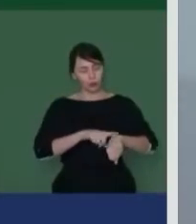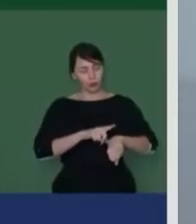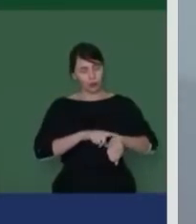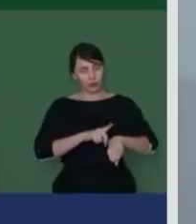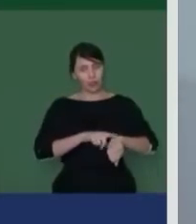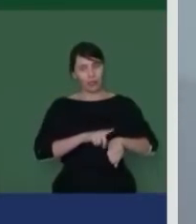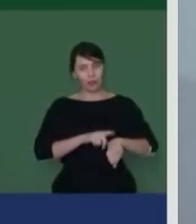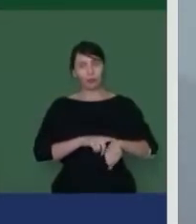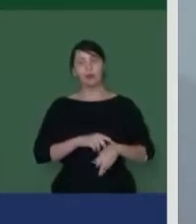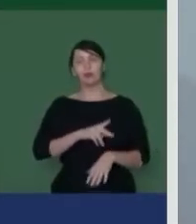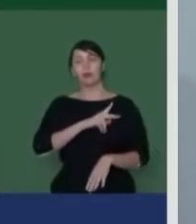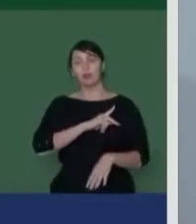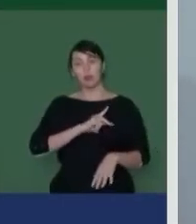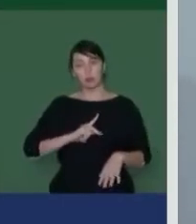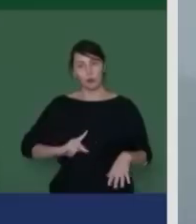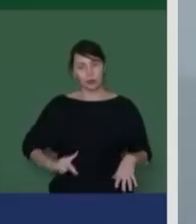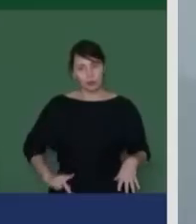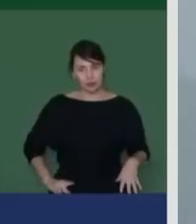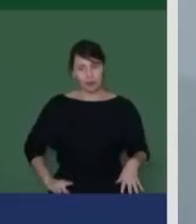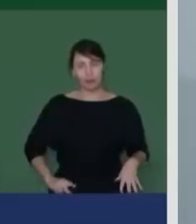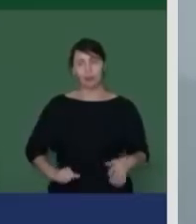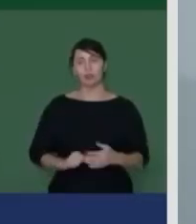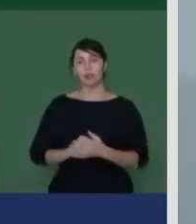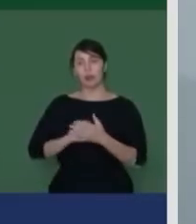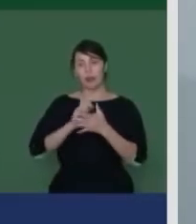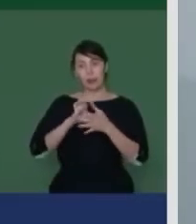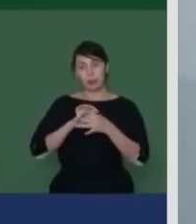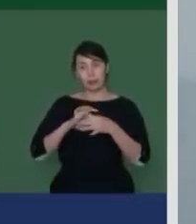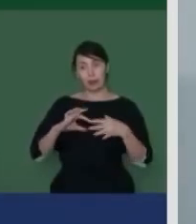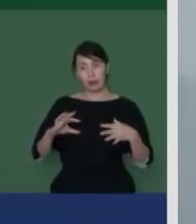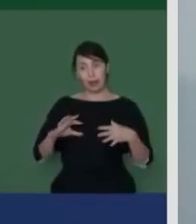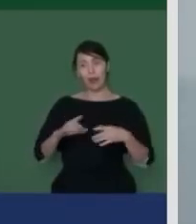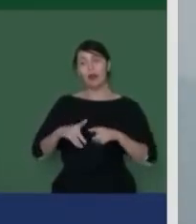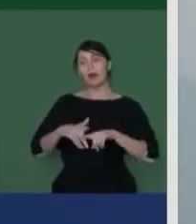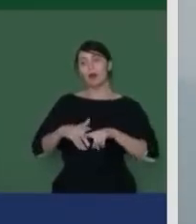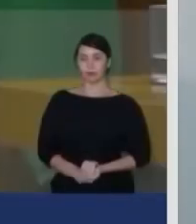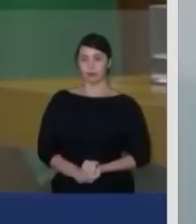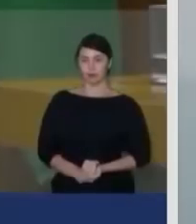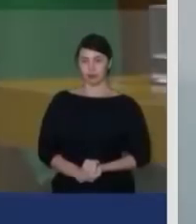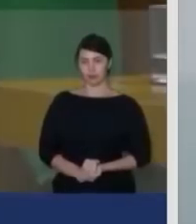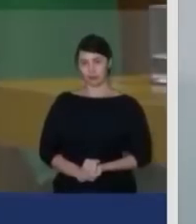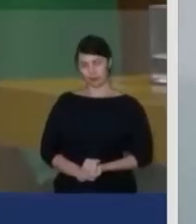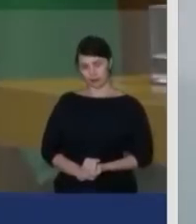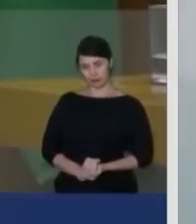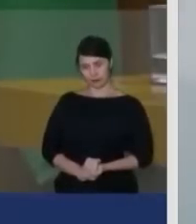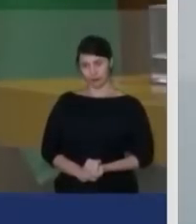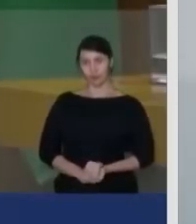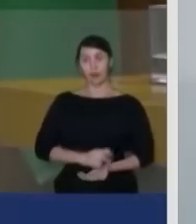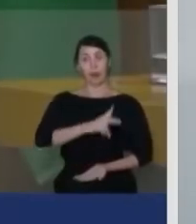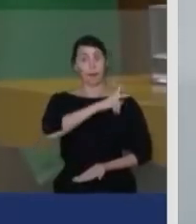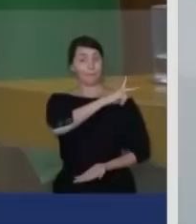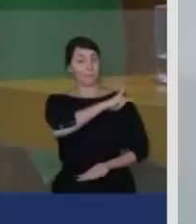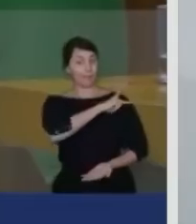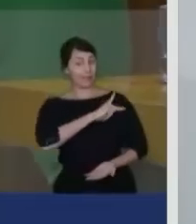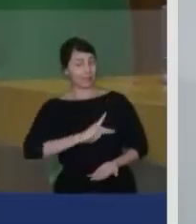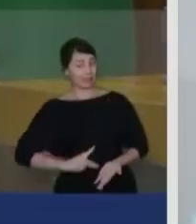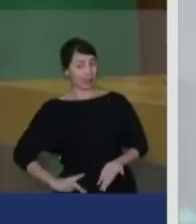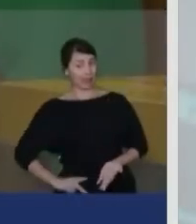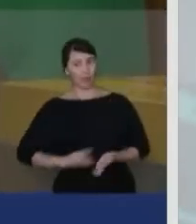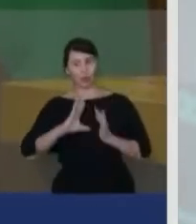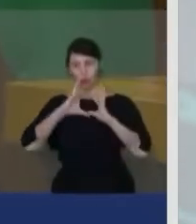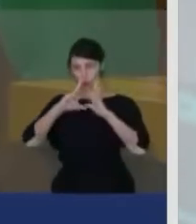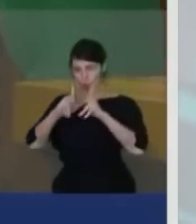início da cadeia, ou seja, já na produção, desde o insumo. Então, quando chegar na prateleira do supermercado, é isso que hoje